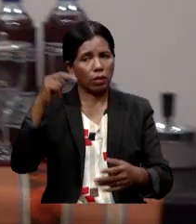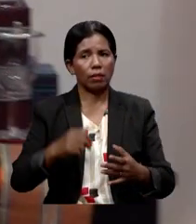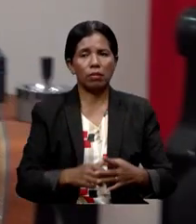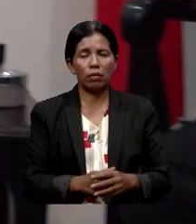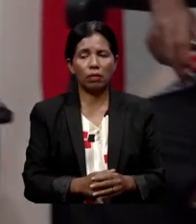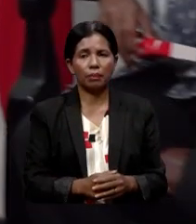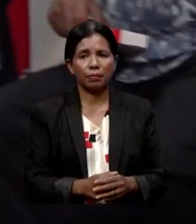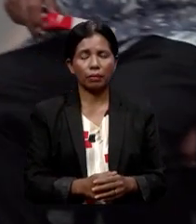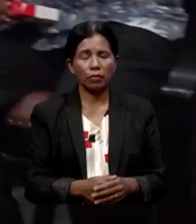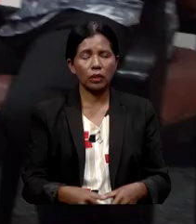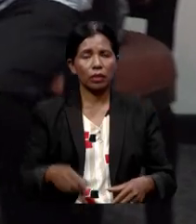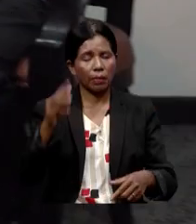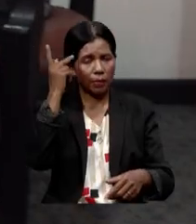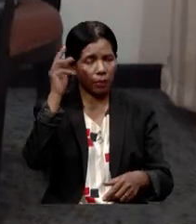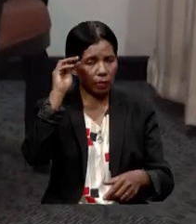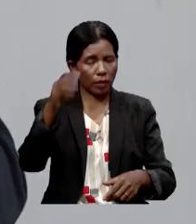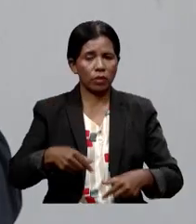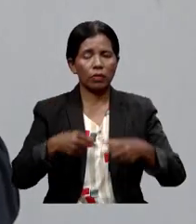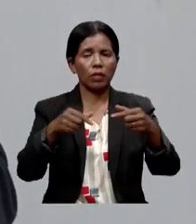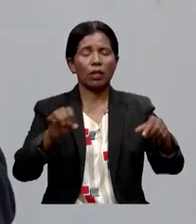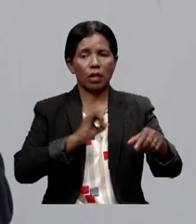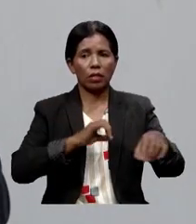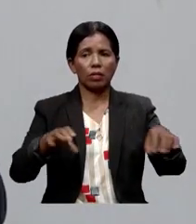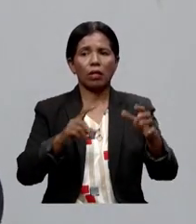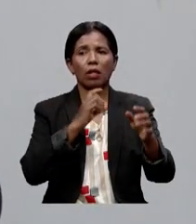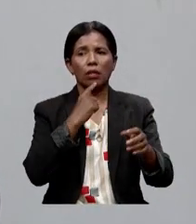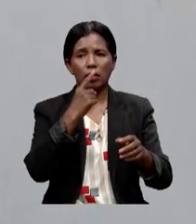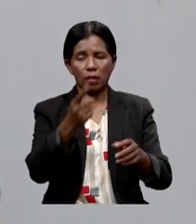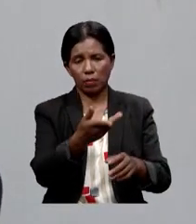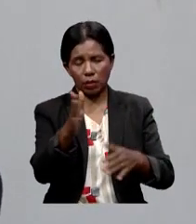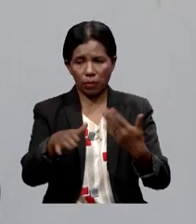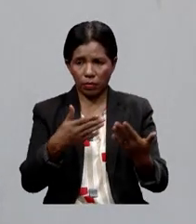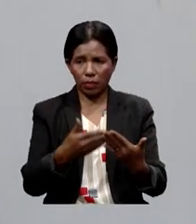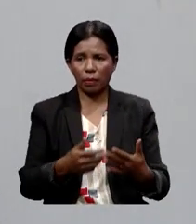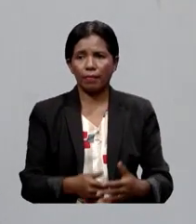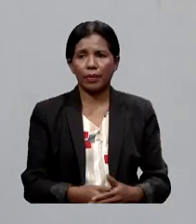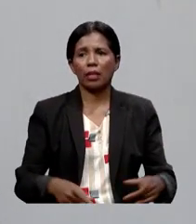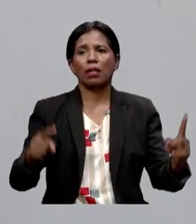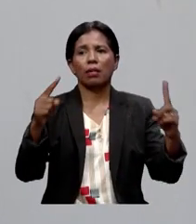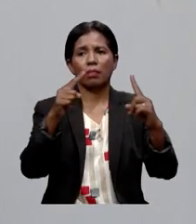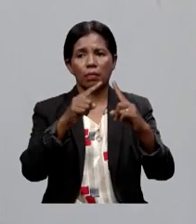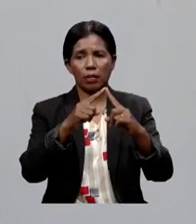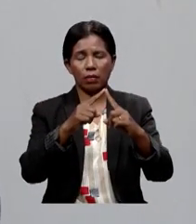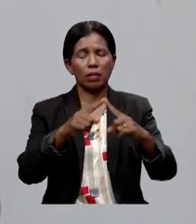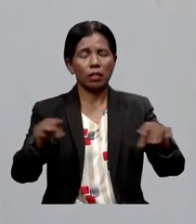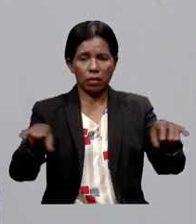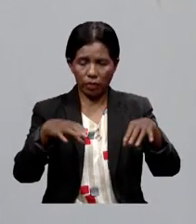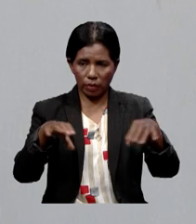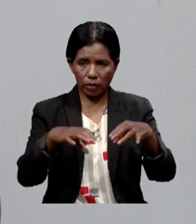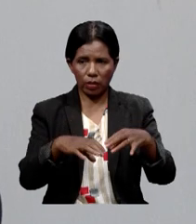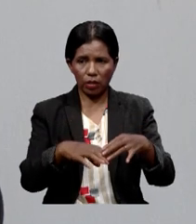sua excelência, foi orientação para até no barco de doito vou dizer, para serviço